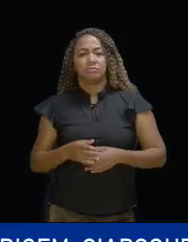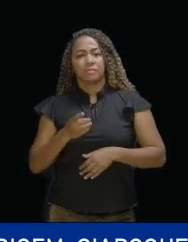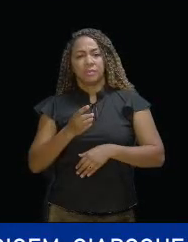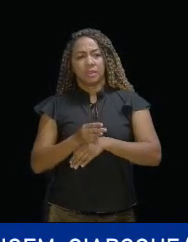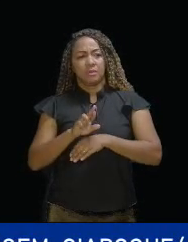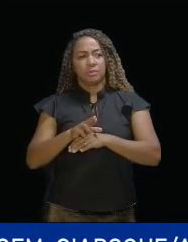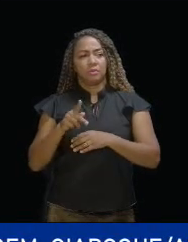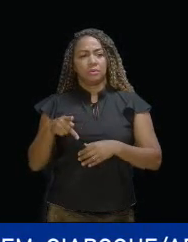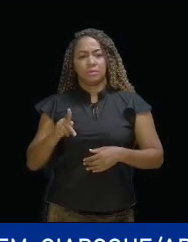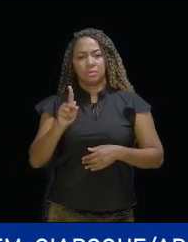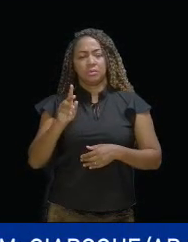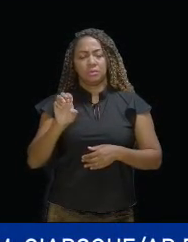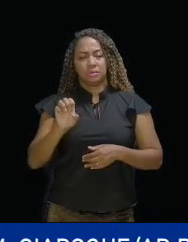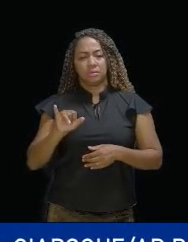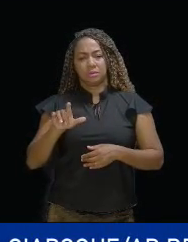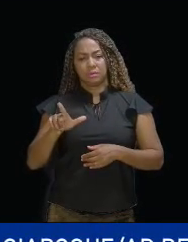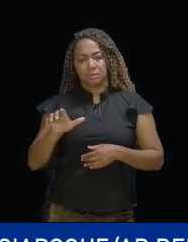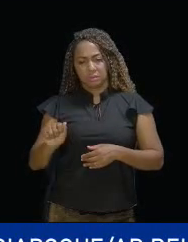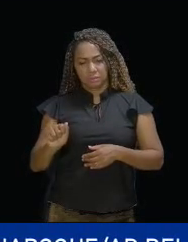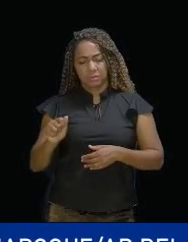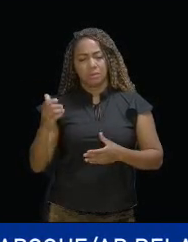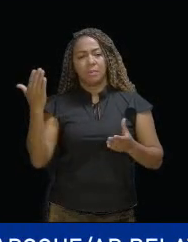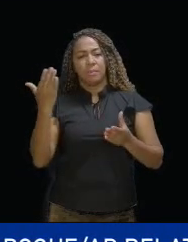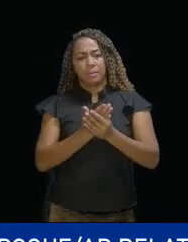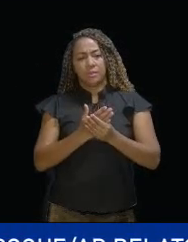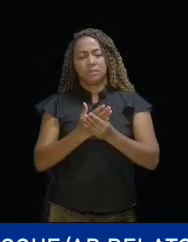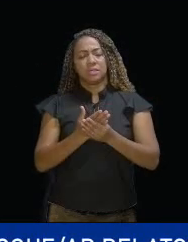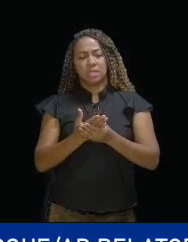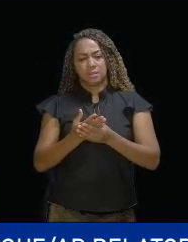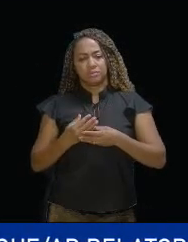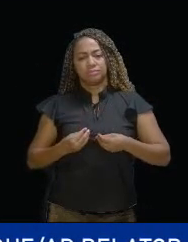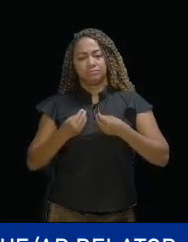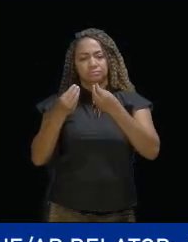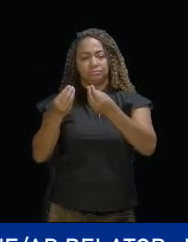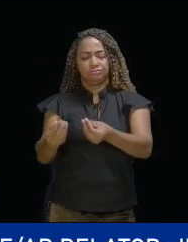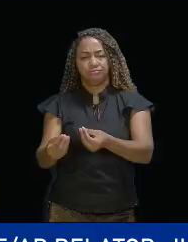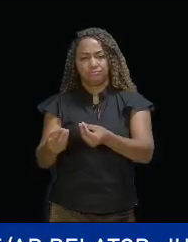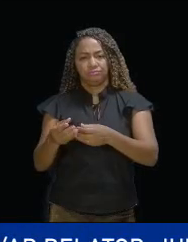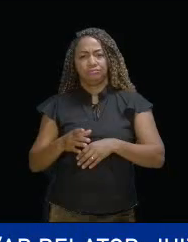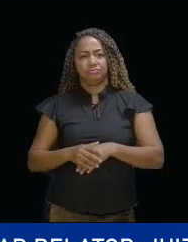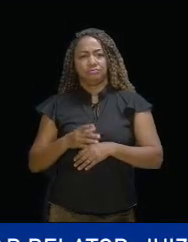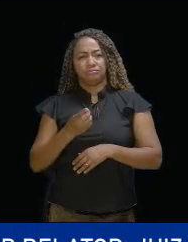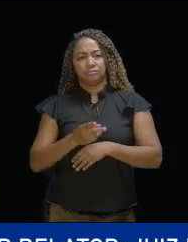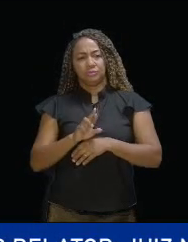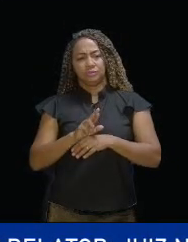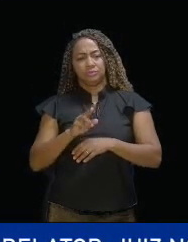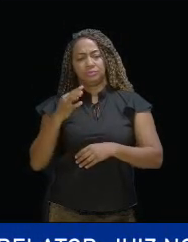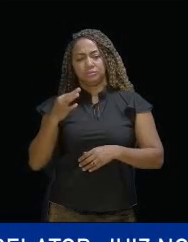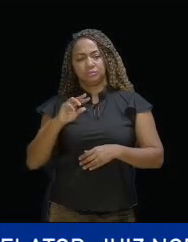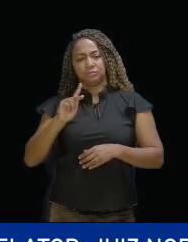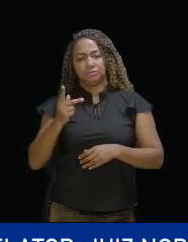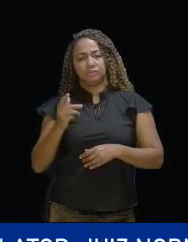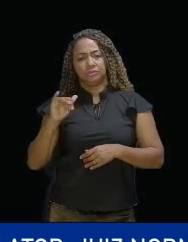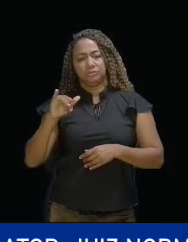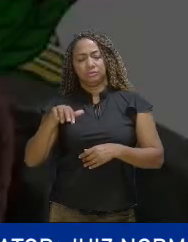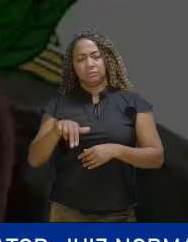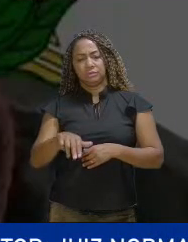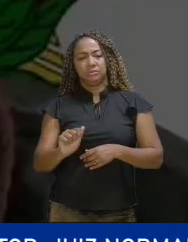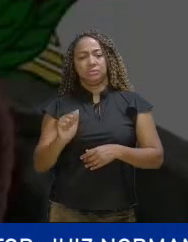doutora Keila já assume os processos que eram da doutora...